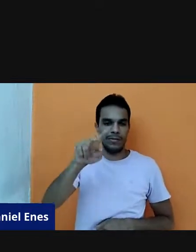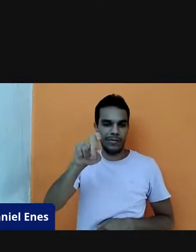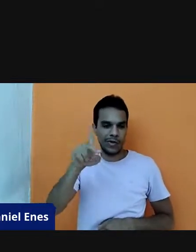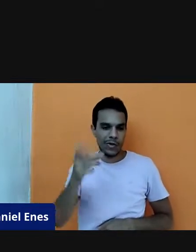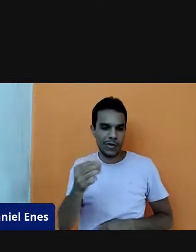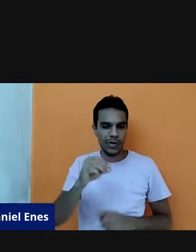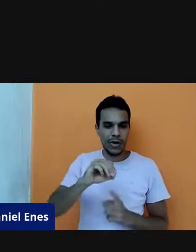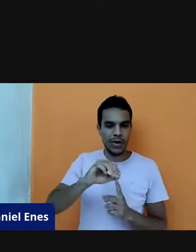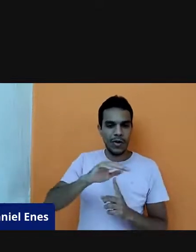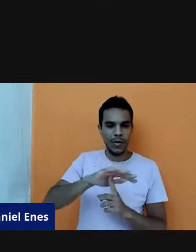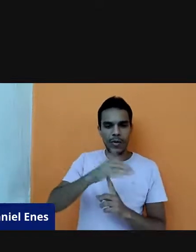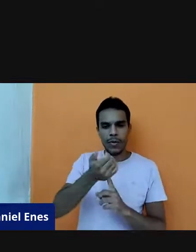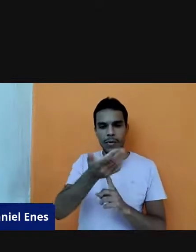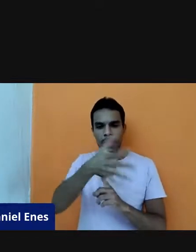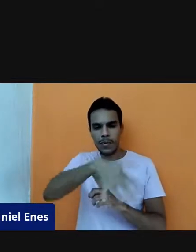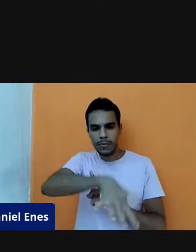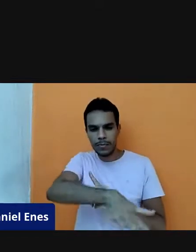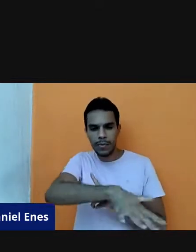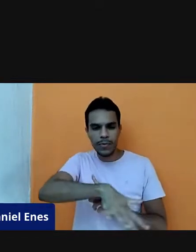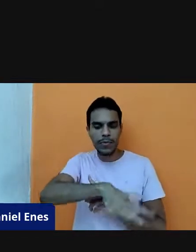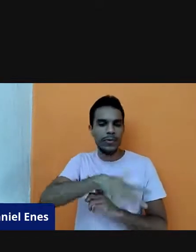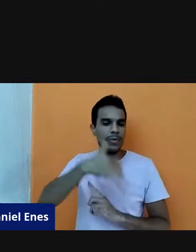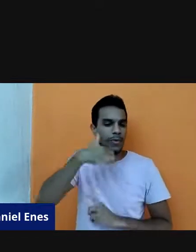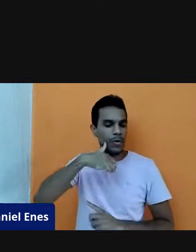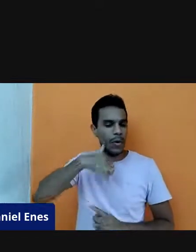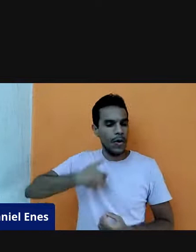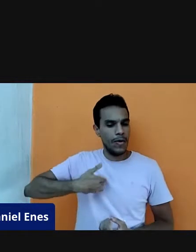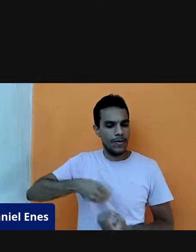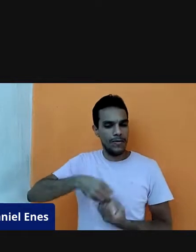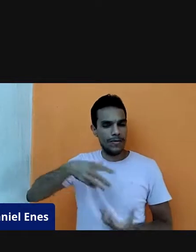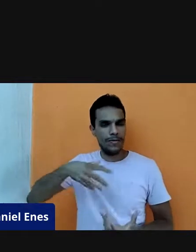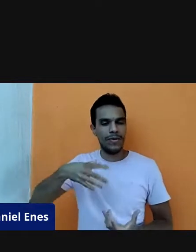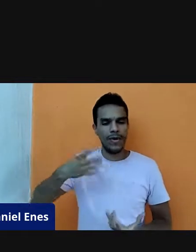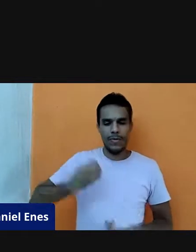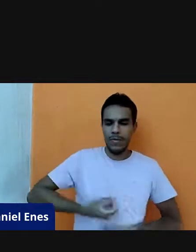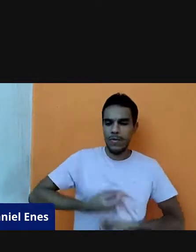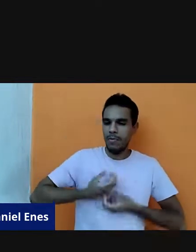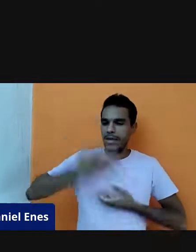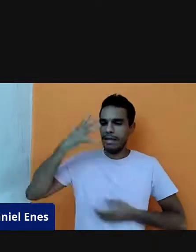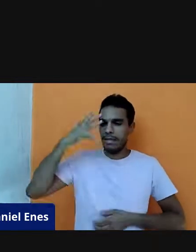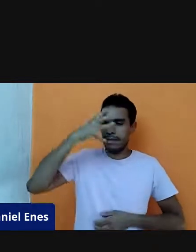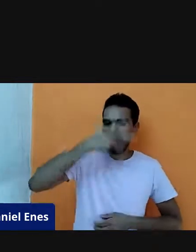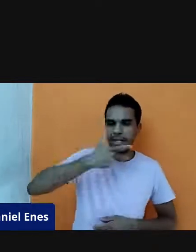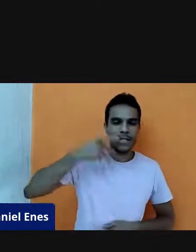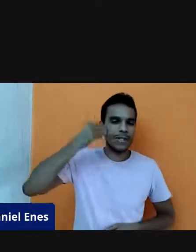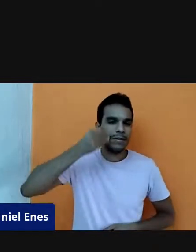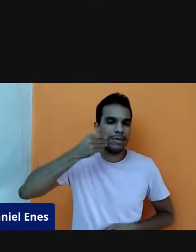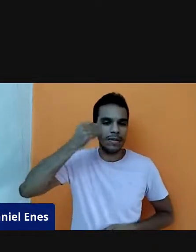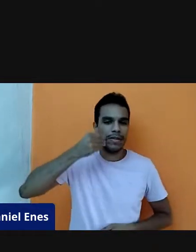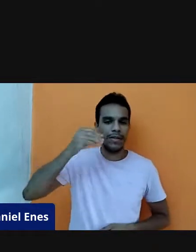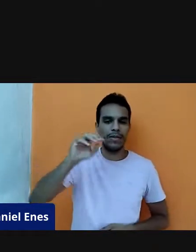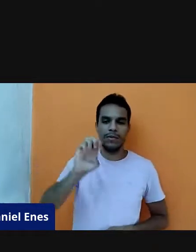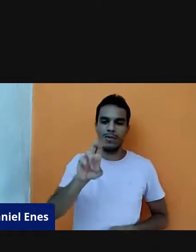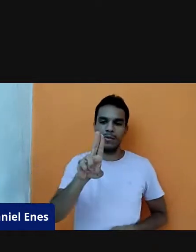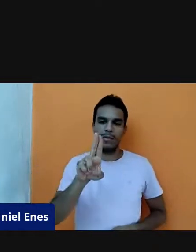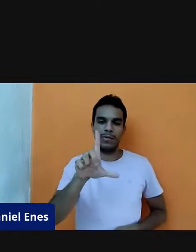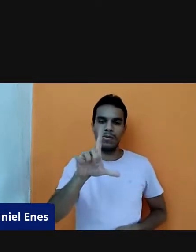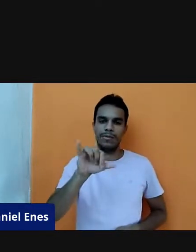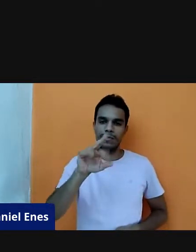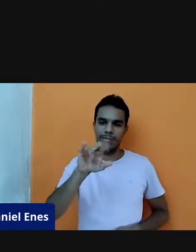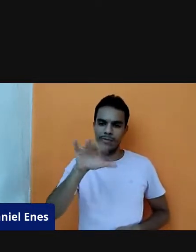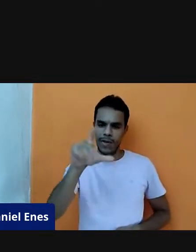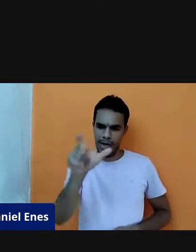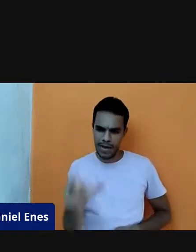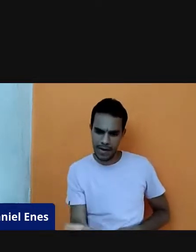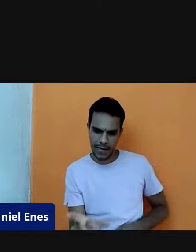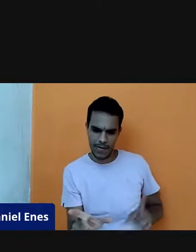da literatura que eu particularmente acho lindíssimo, né? Fala da experiência do eu lírico de quando o menino ler